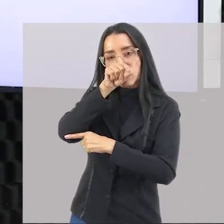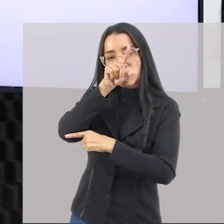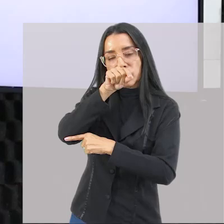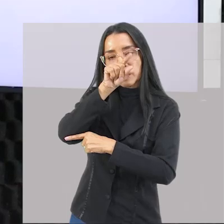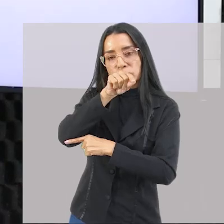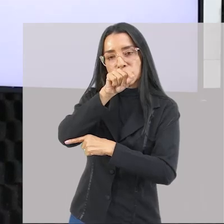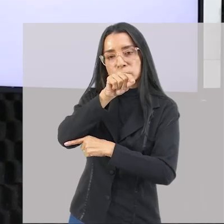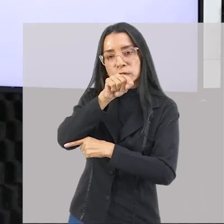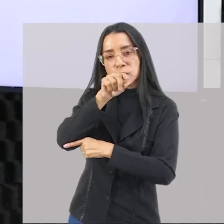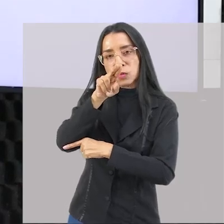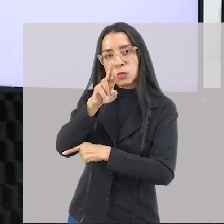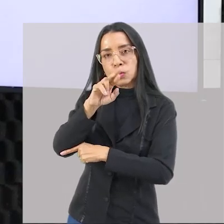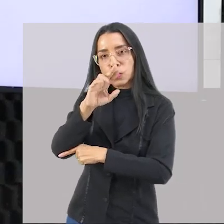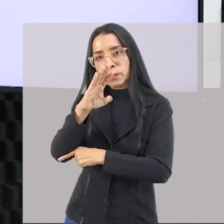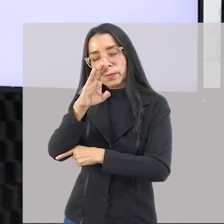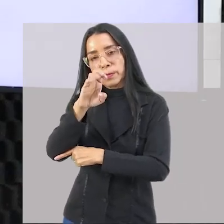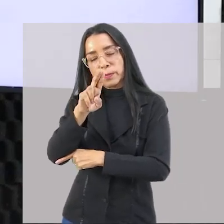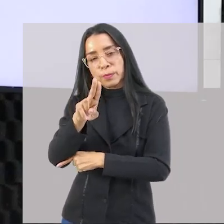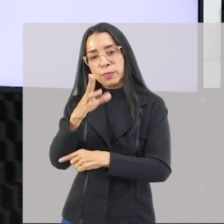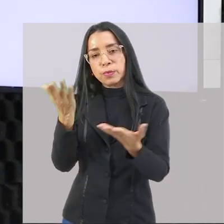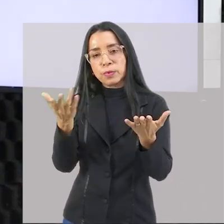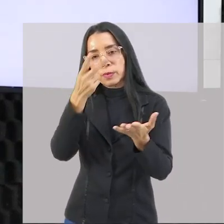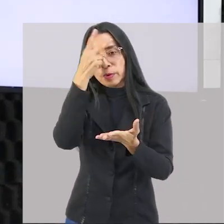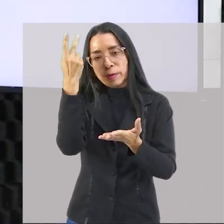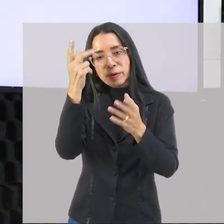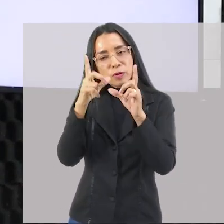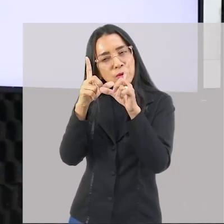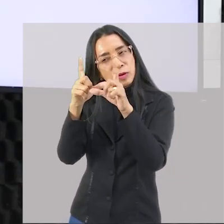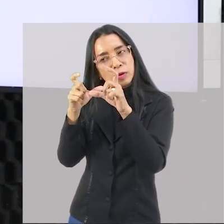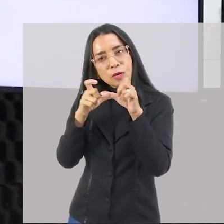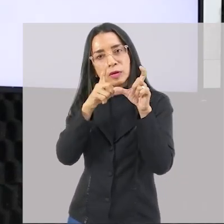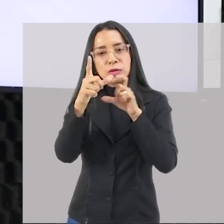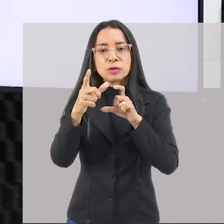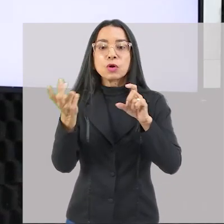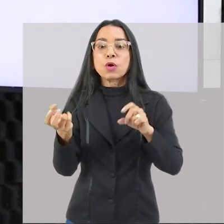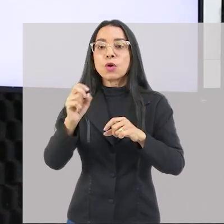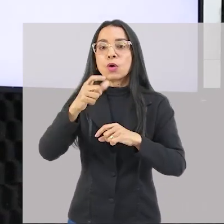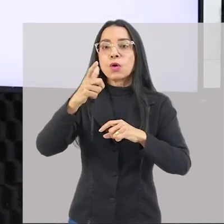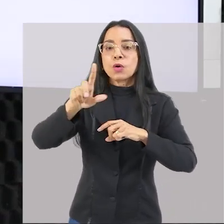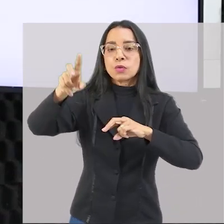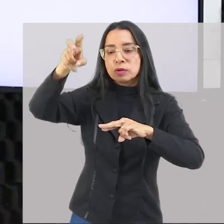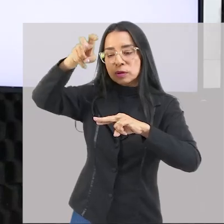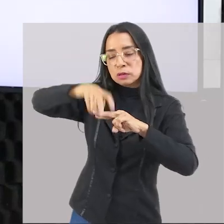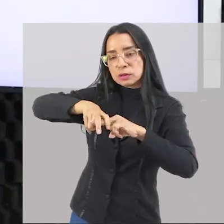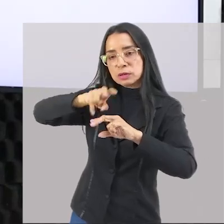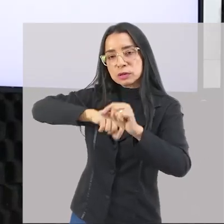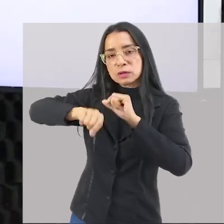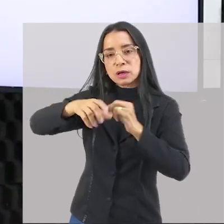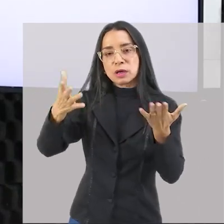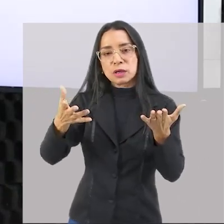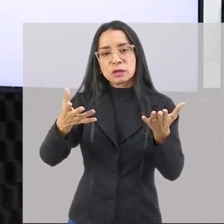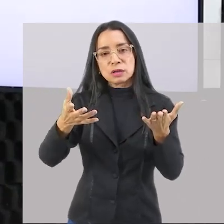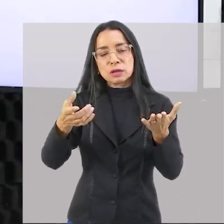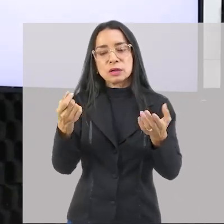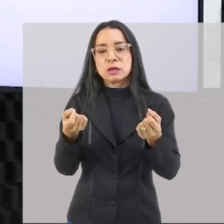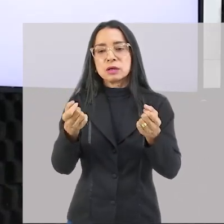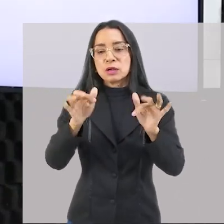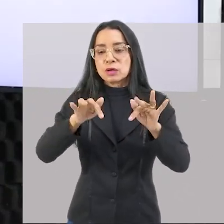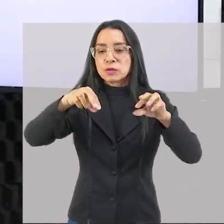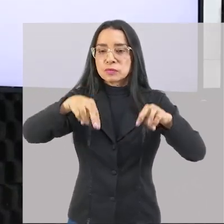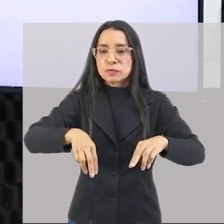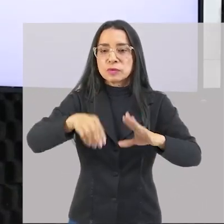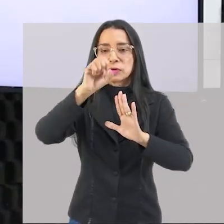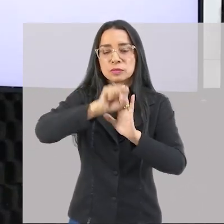um urubu, aí tem uma pessoa fotografando e a outra sentada sendo fotografada. A máquina é do final do